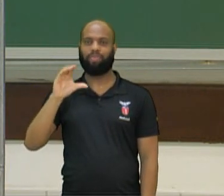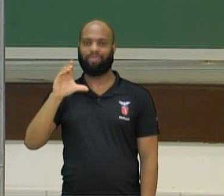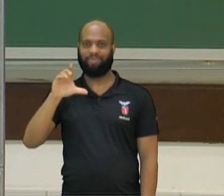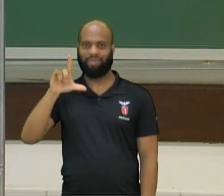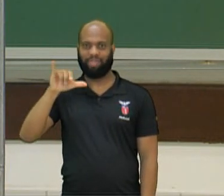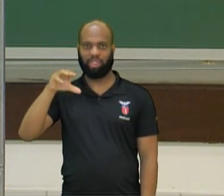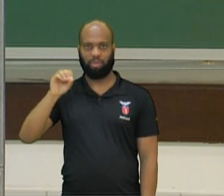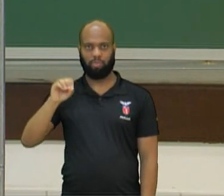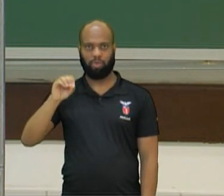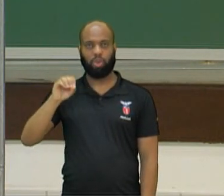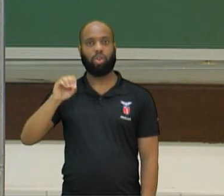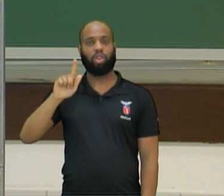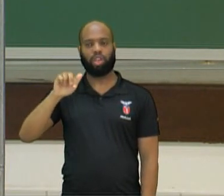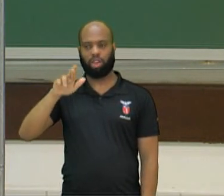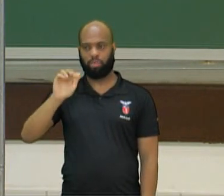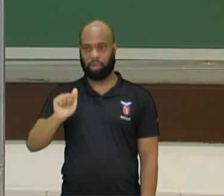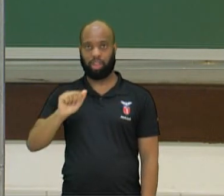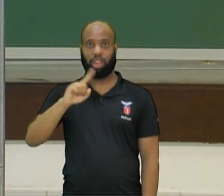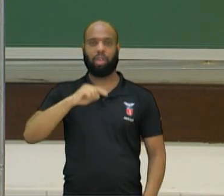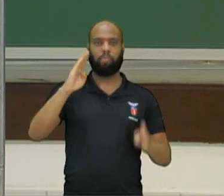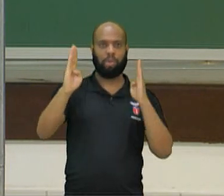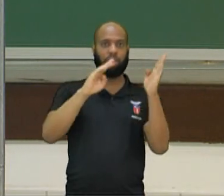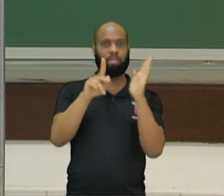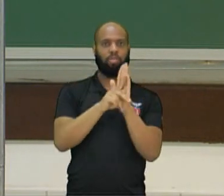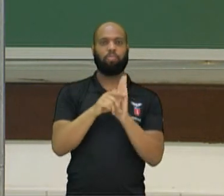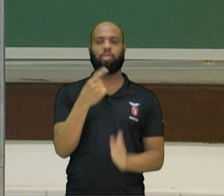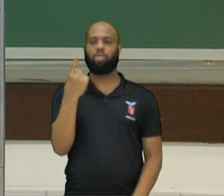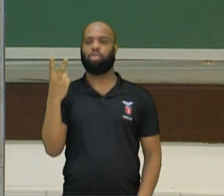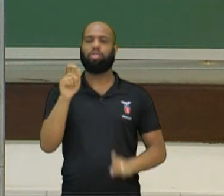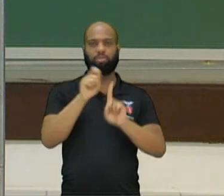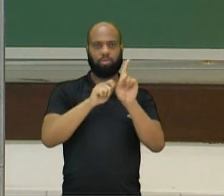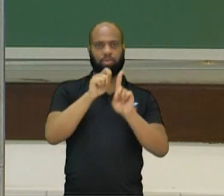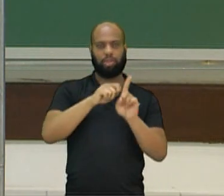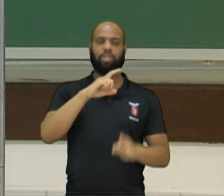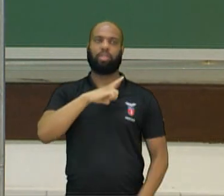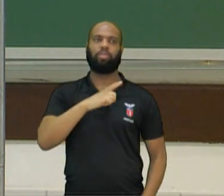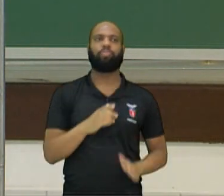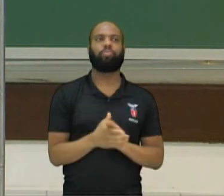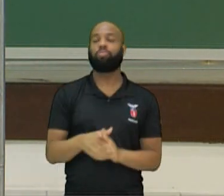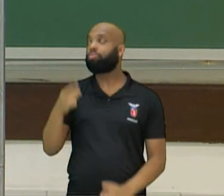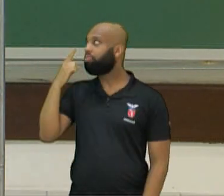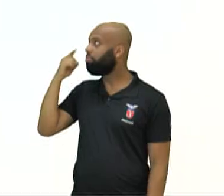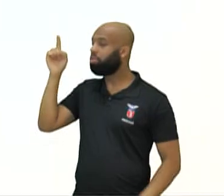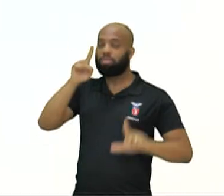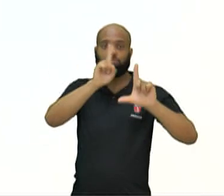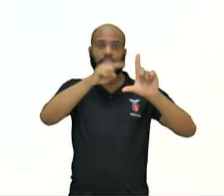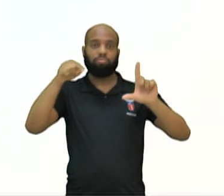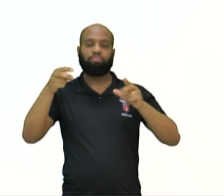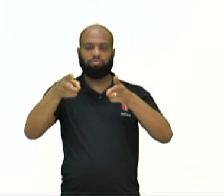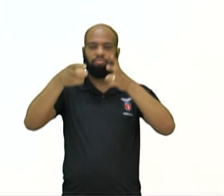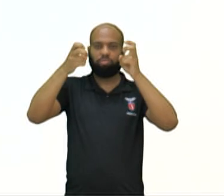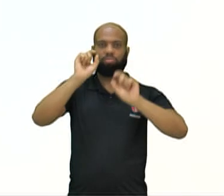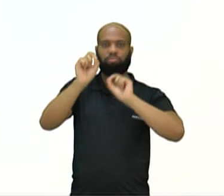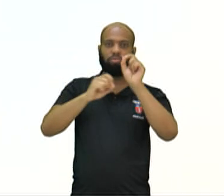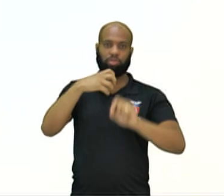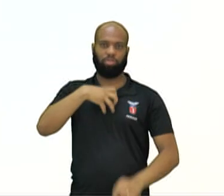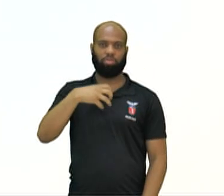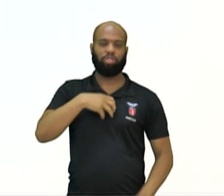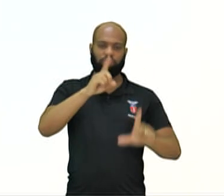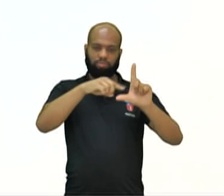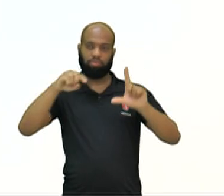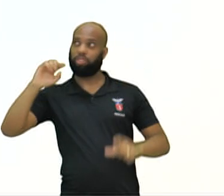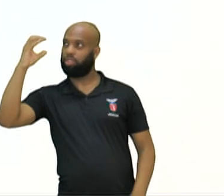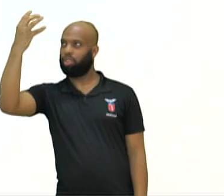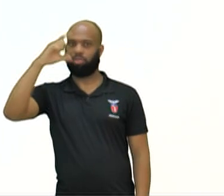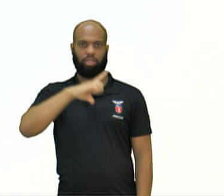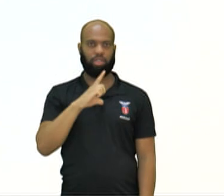período que geralmente é um período de 12 meses. Agora aqui, observe com atenção o climograma que você está